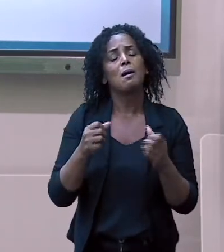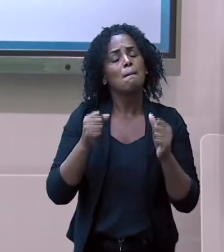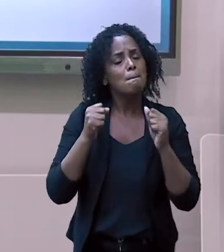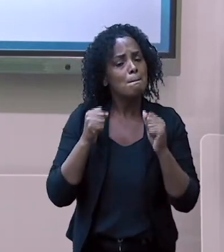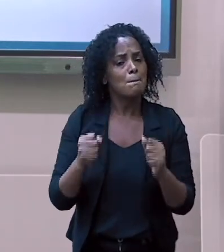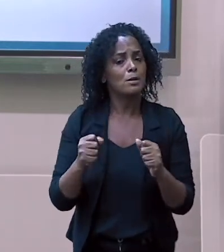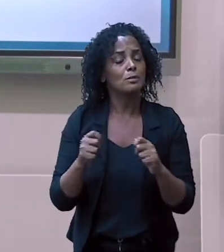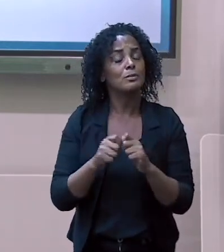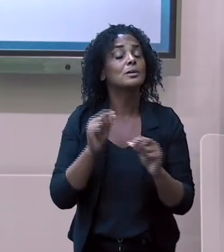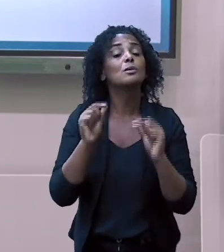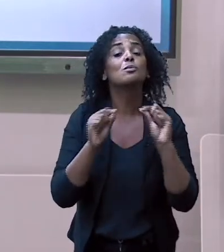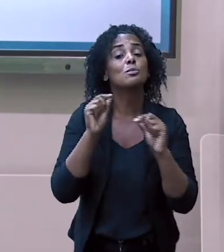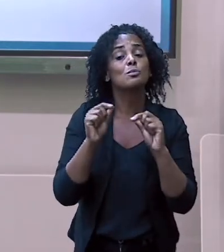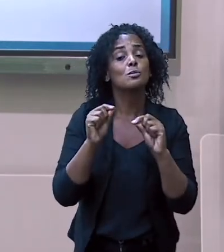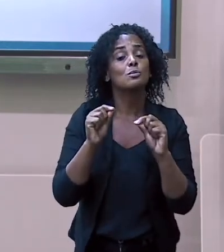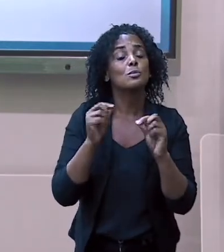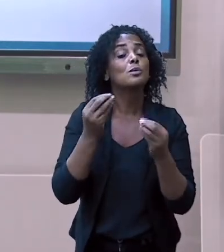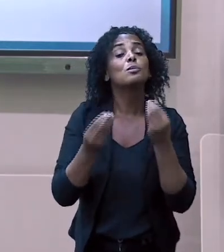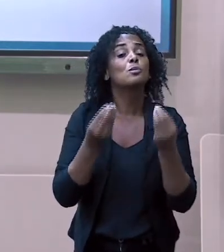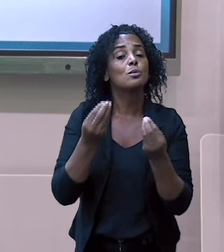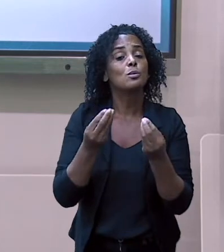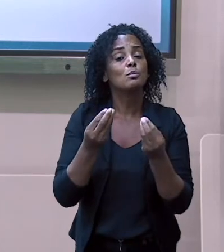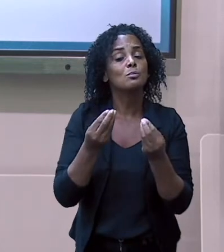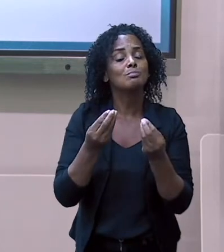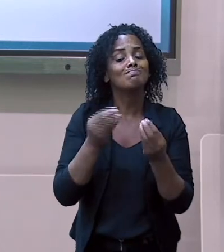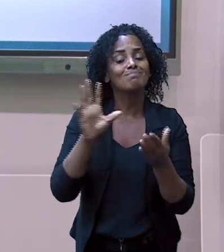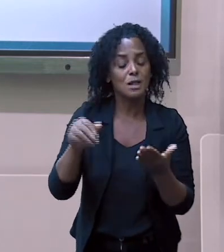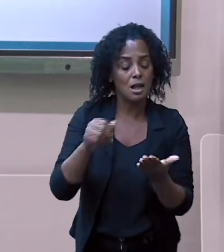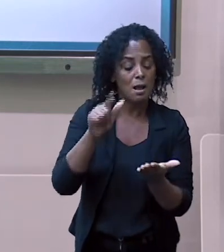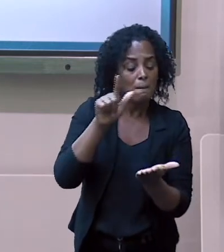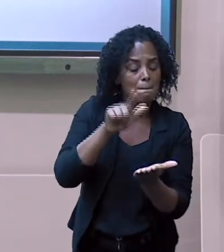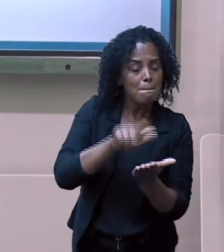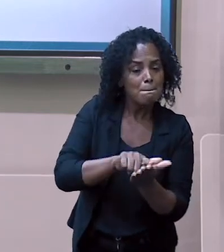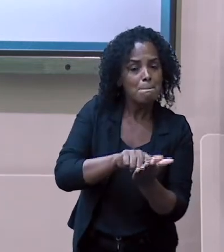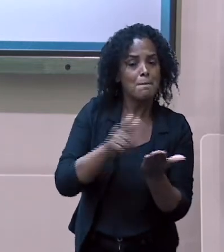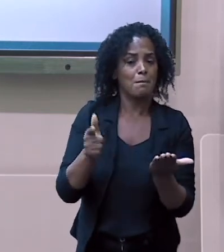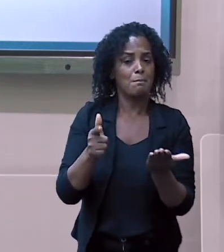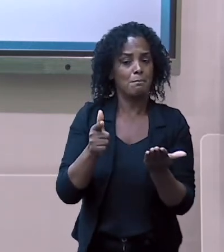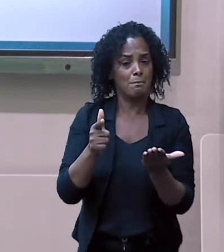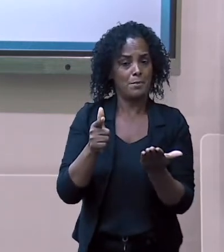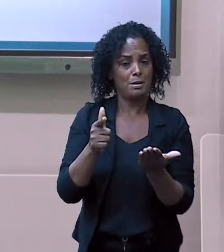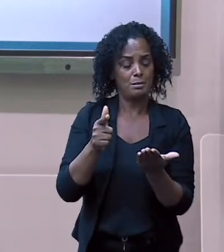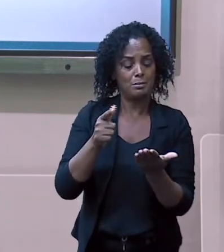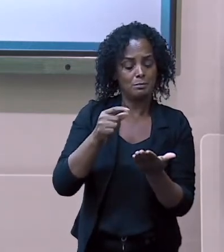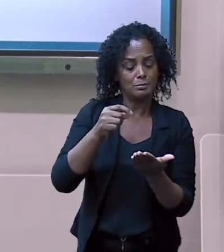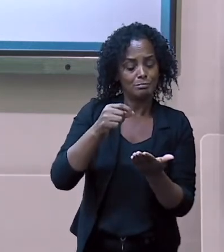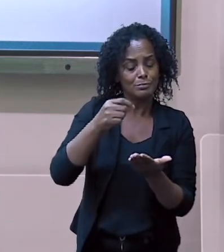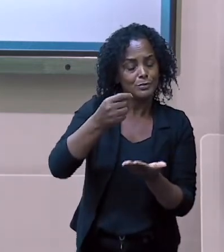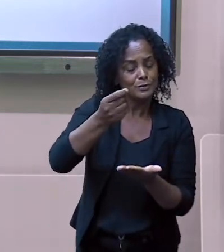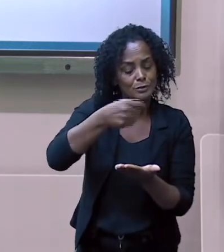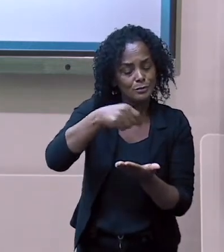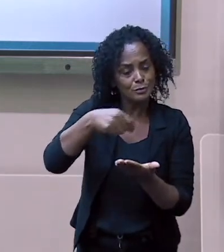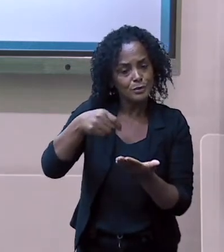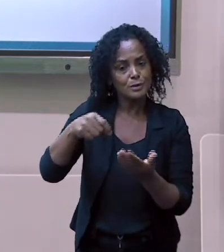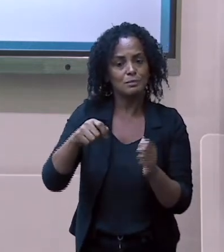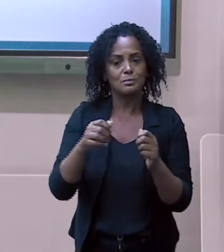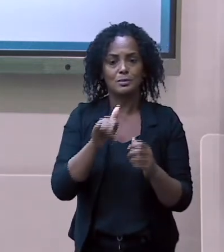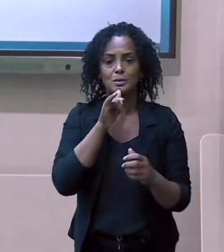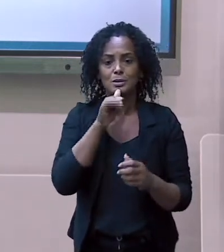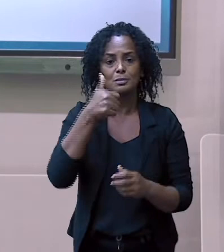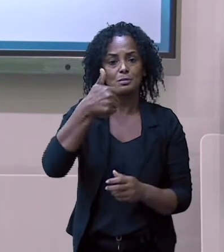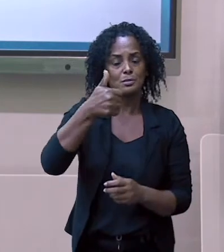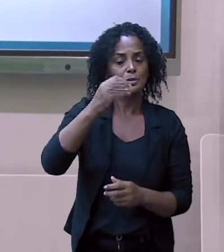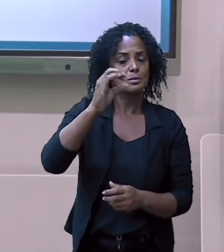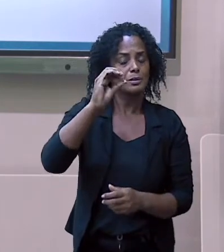o seguinte. Você vai pegar uma folha de rascunho ou lá no cantinho do papel e resolver. Assim, ó. 10 mais 3. Eu